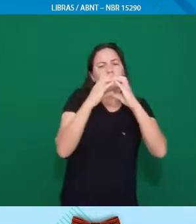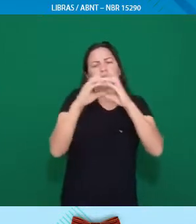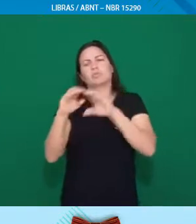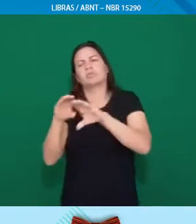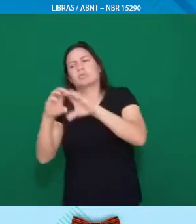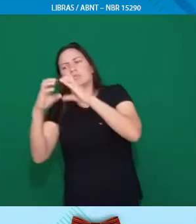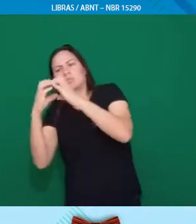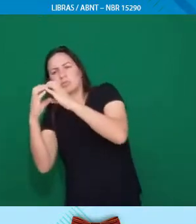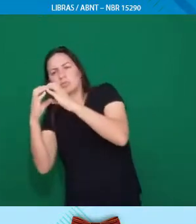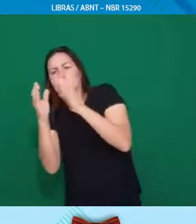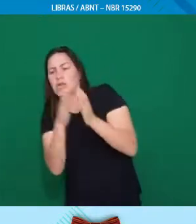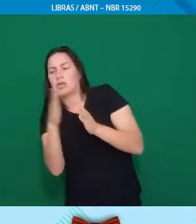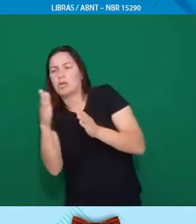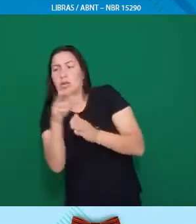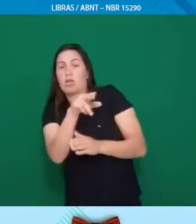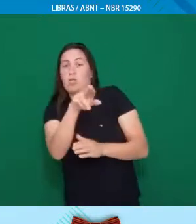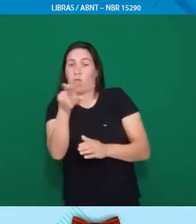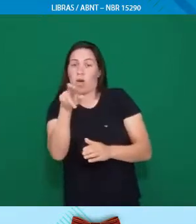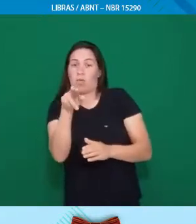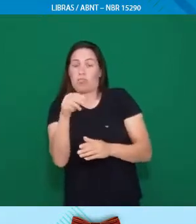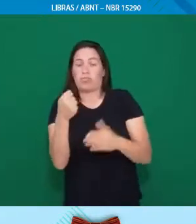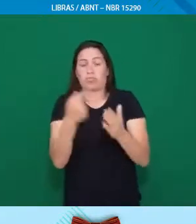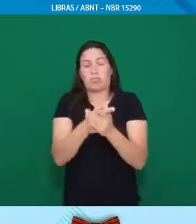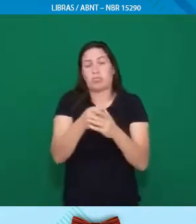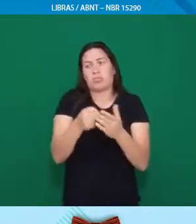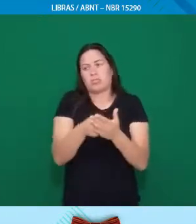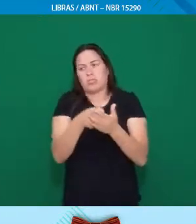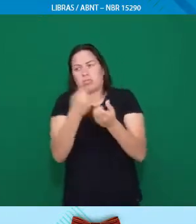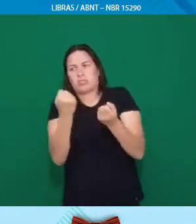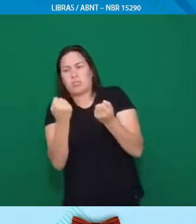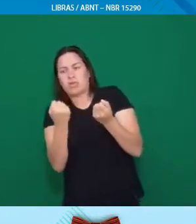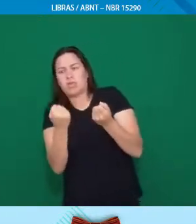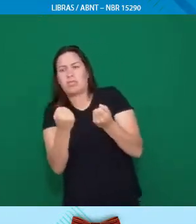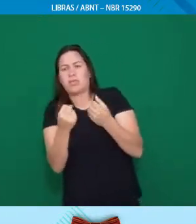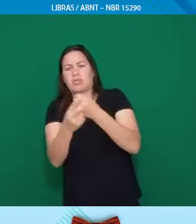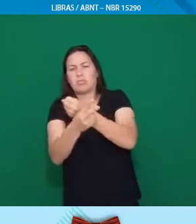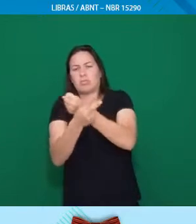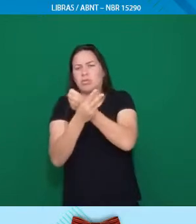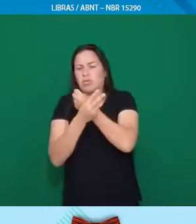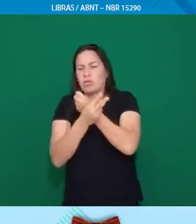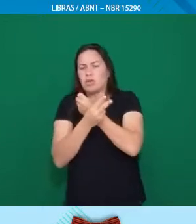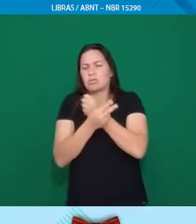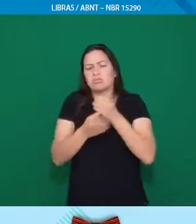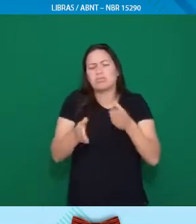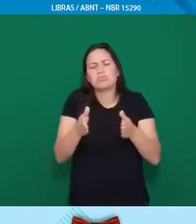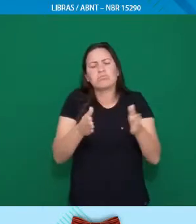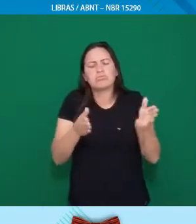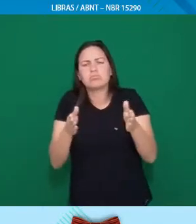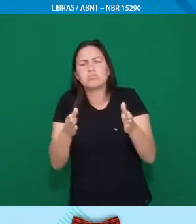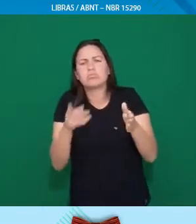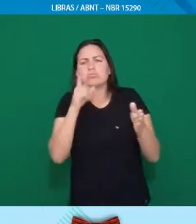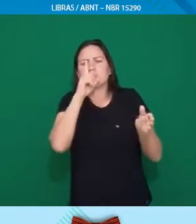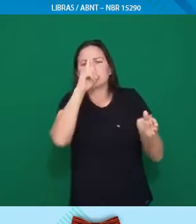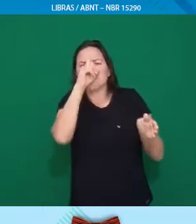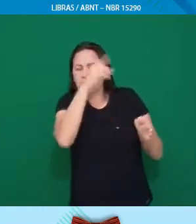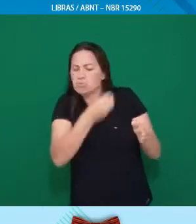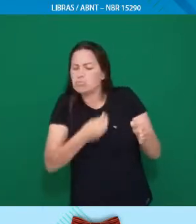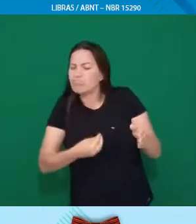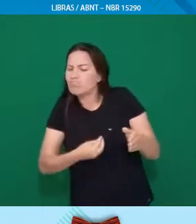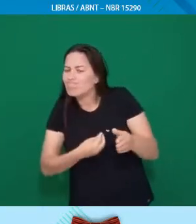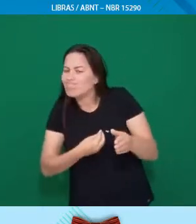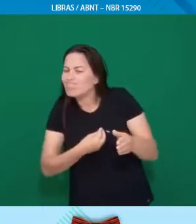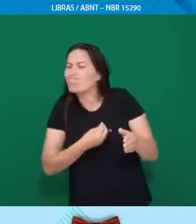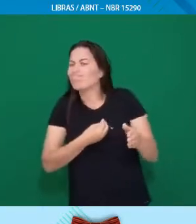boa esperança de um bolso Dal pai era o mesmo porque se você não tem uma rodovia que dá segurança para você transitar você está correndo